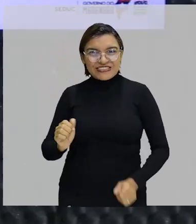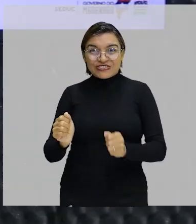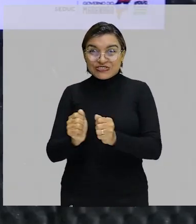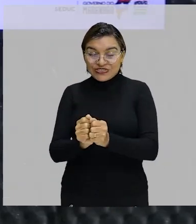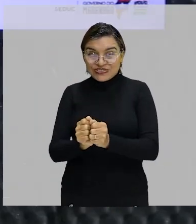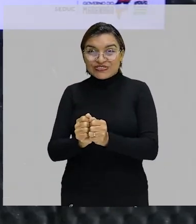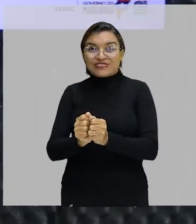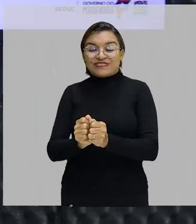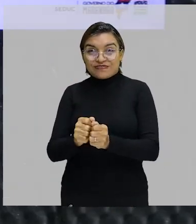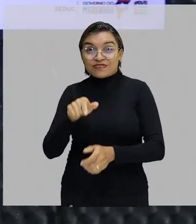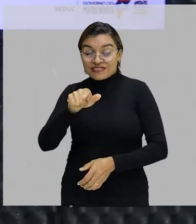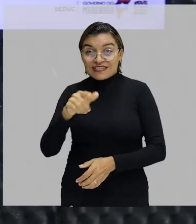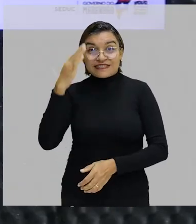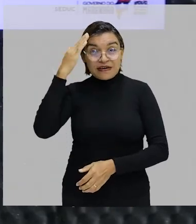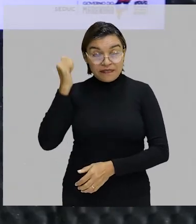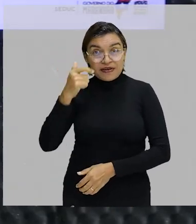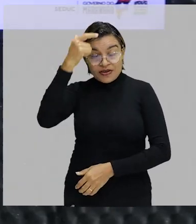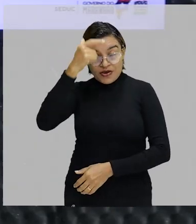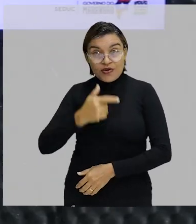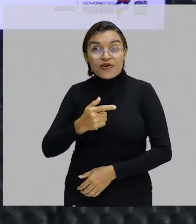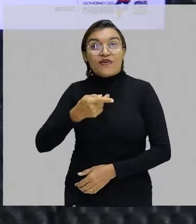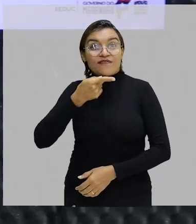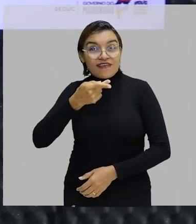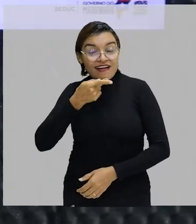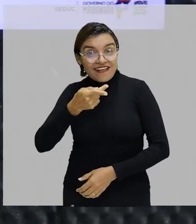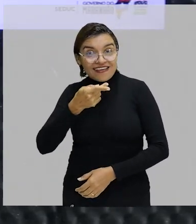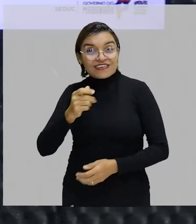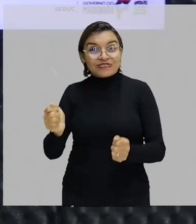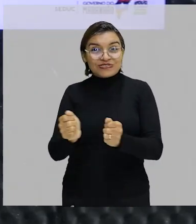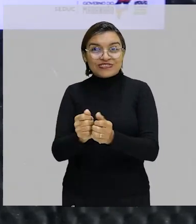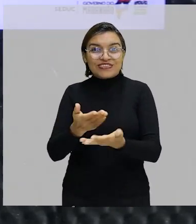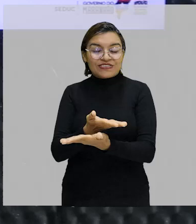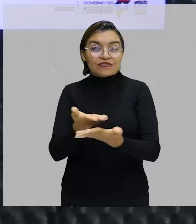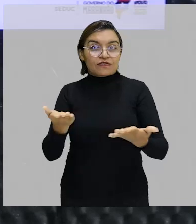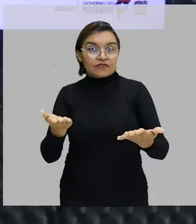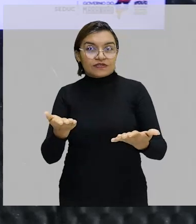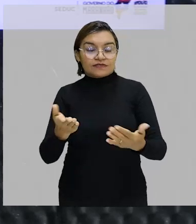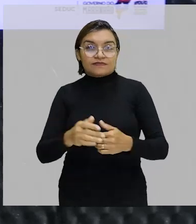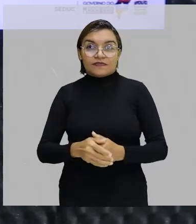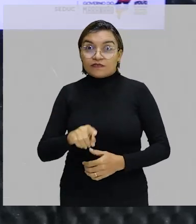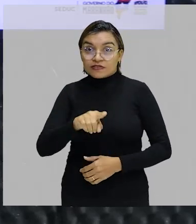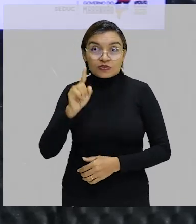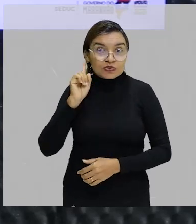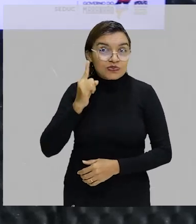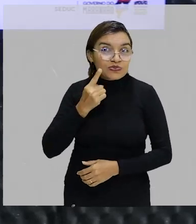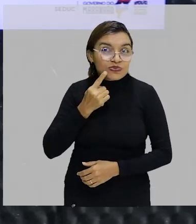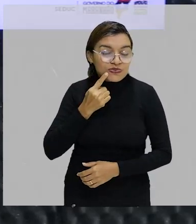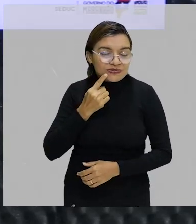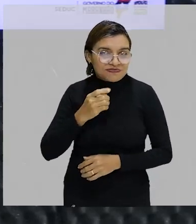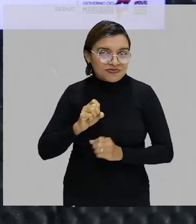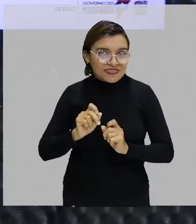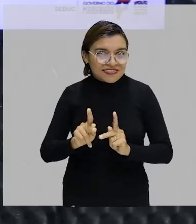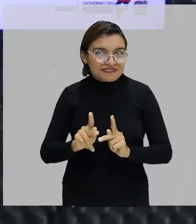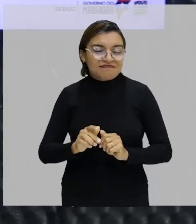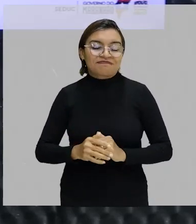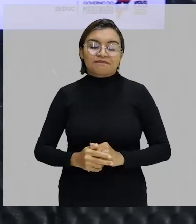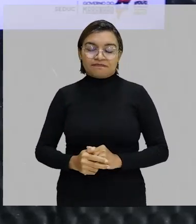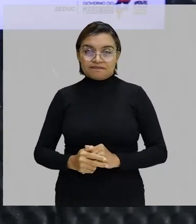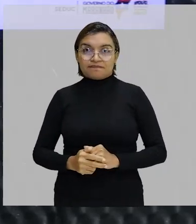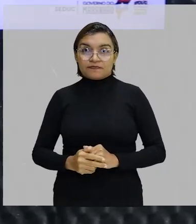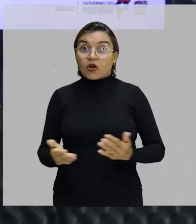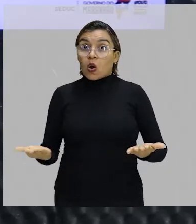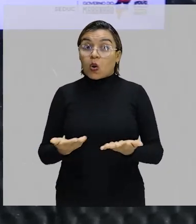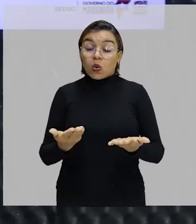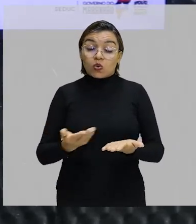você saber que sou eu que estou falando com você, chuchu, que não me ouve, tá bom? Hoje nós vamos falar de